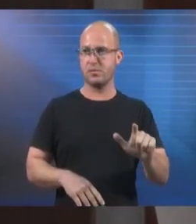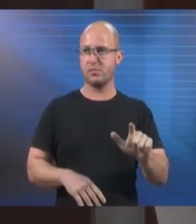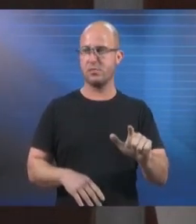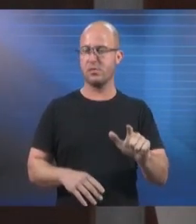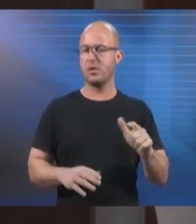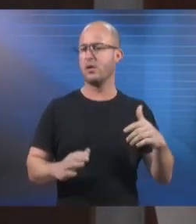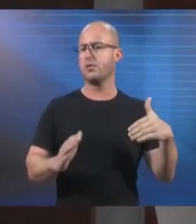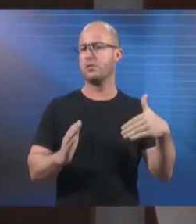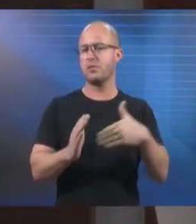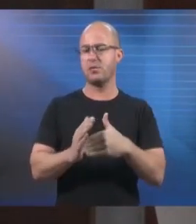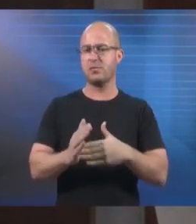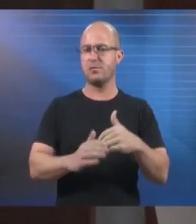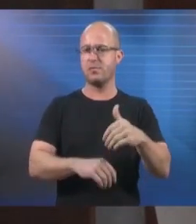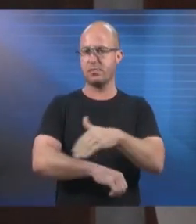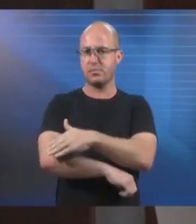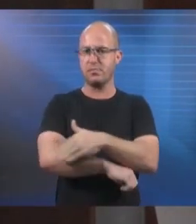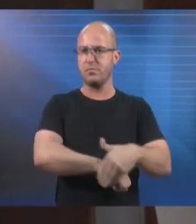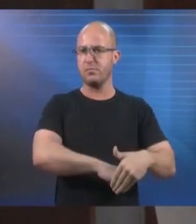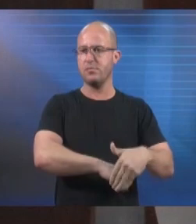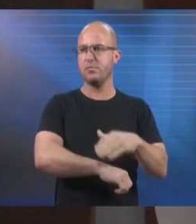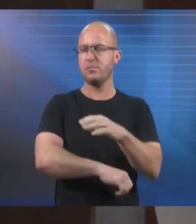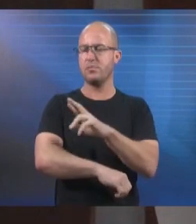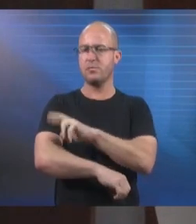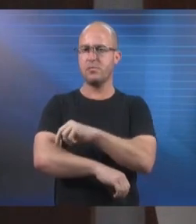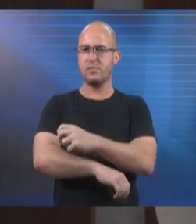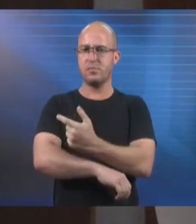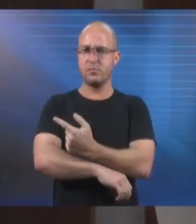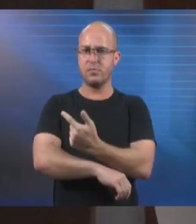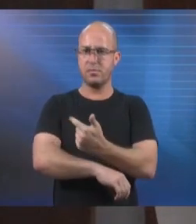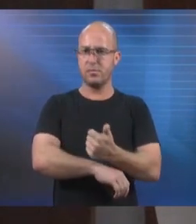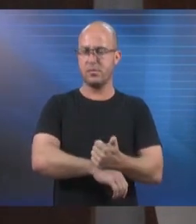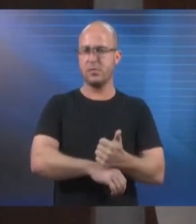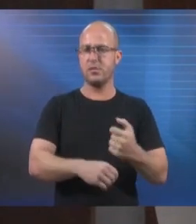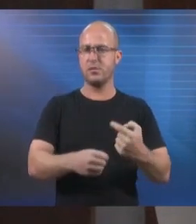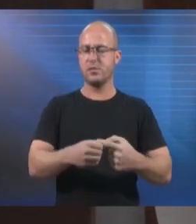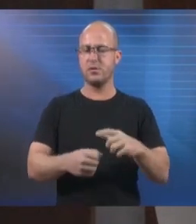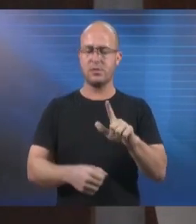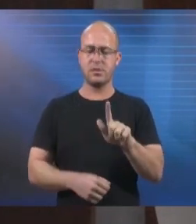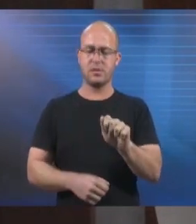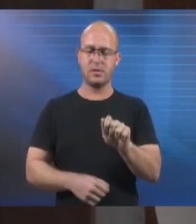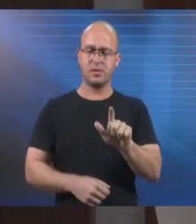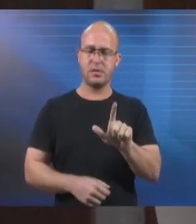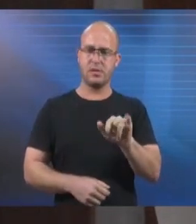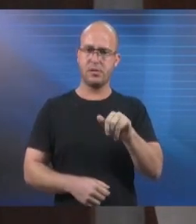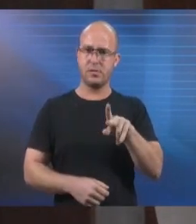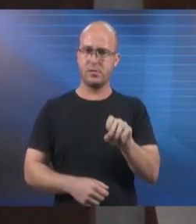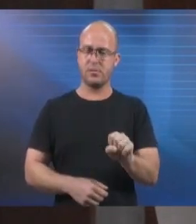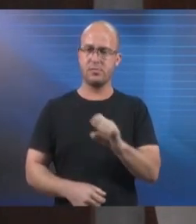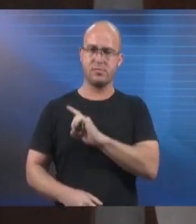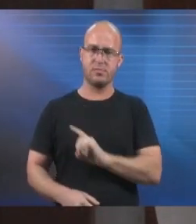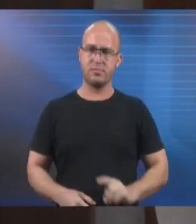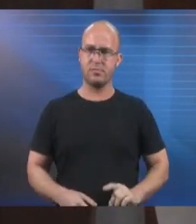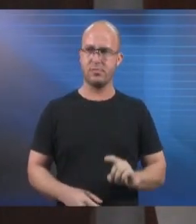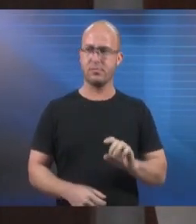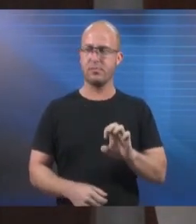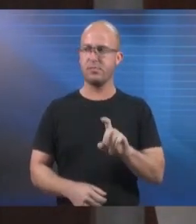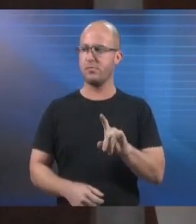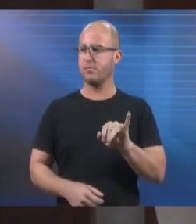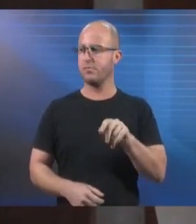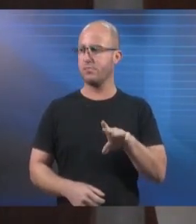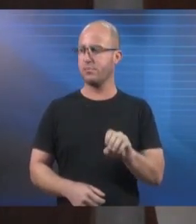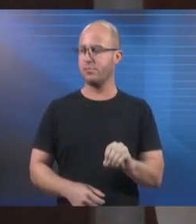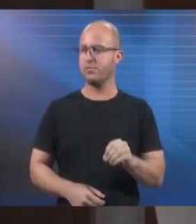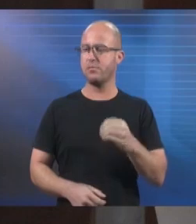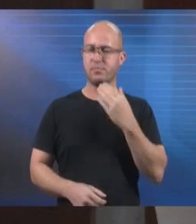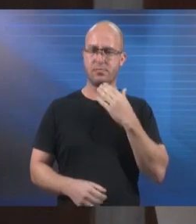Entroncamento da rodovia RN 221 de Galinhos requerimento Deputado Ivanil Oliveira solicita perfuração e